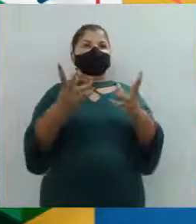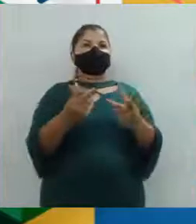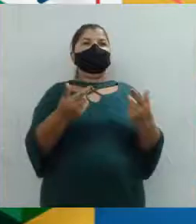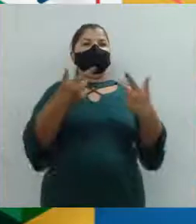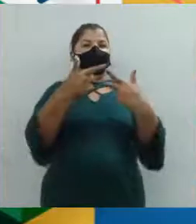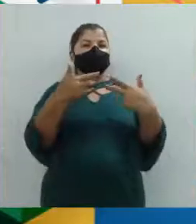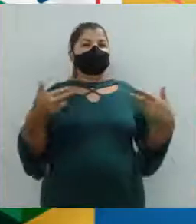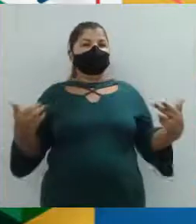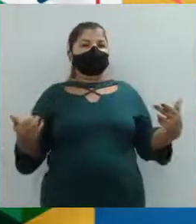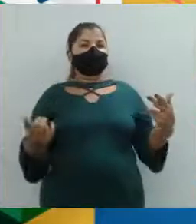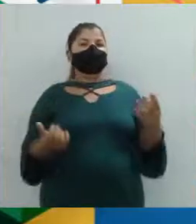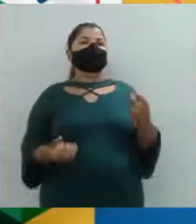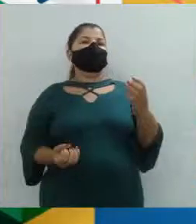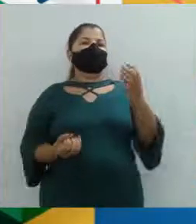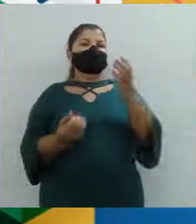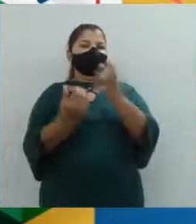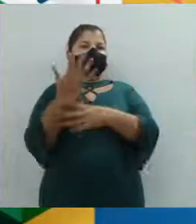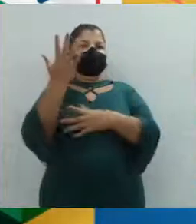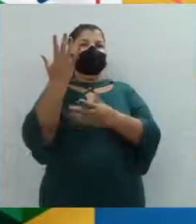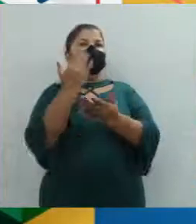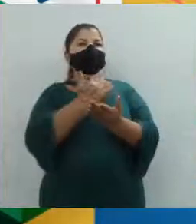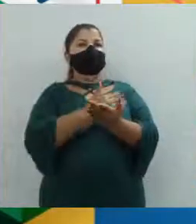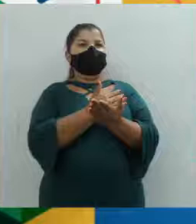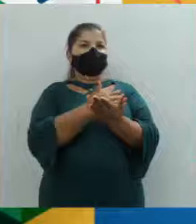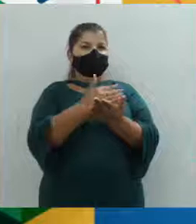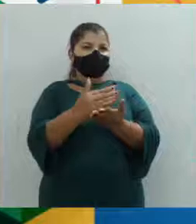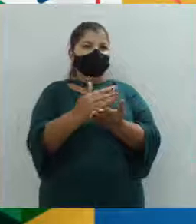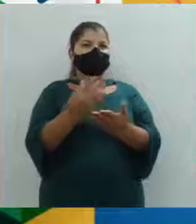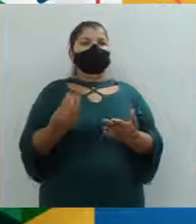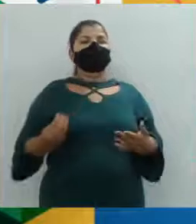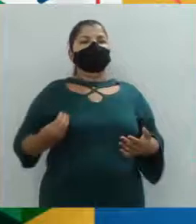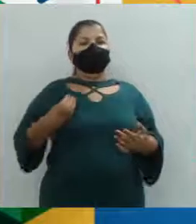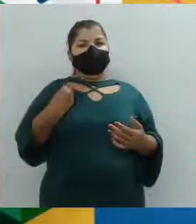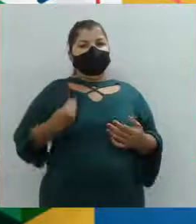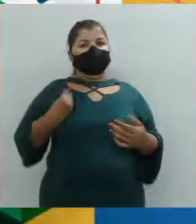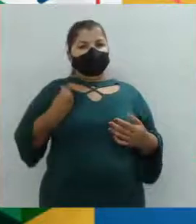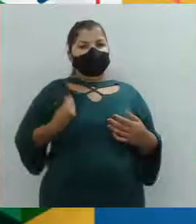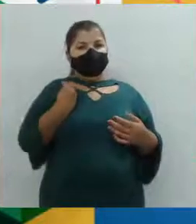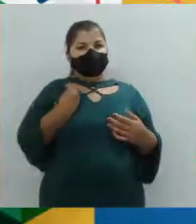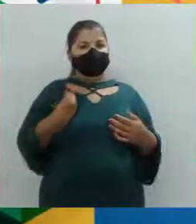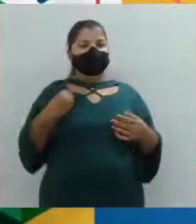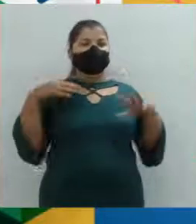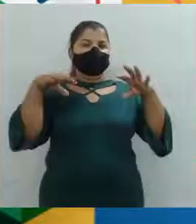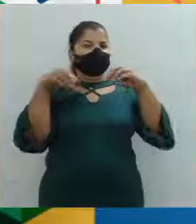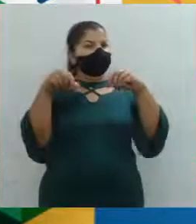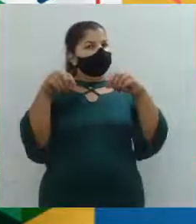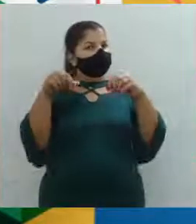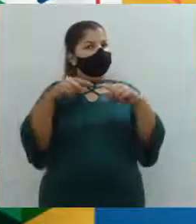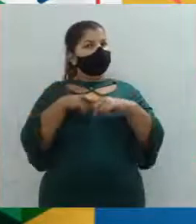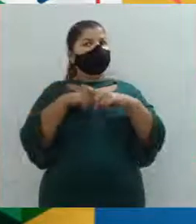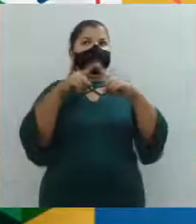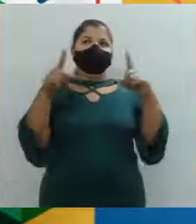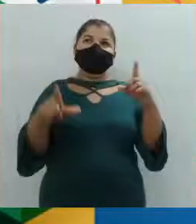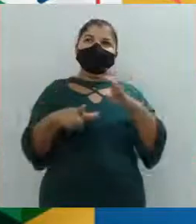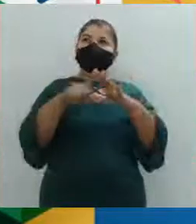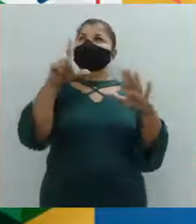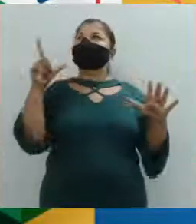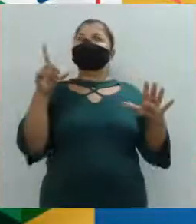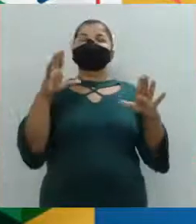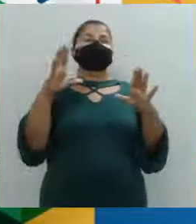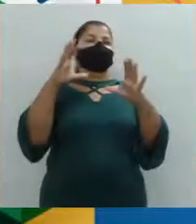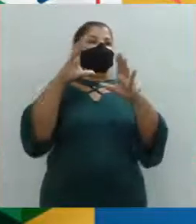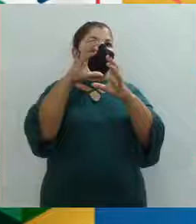começaram a acontecer, né? Ter vida na terra, ok? Mas antes era o caos, antes era escuro